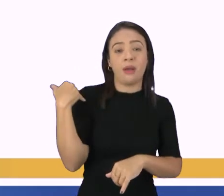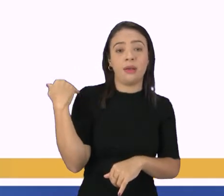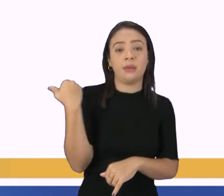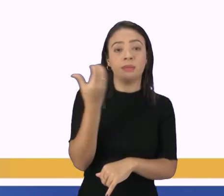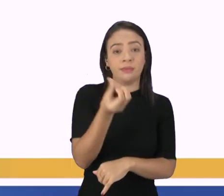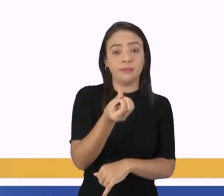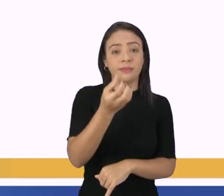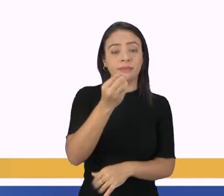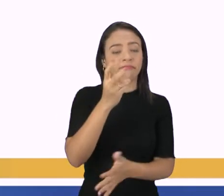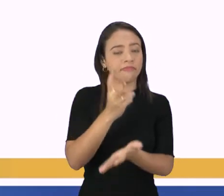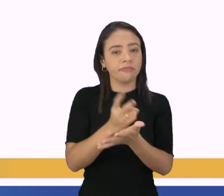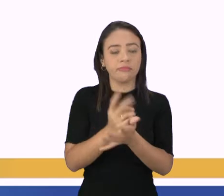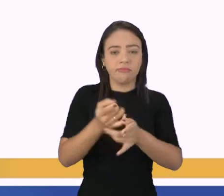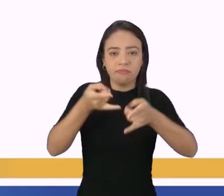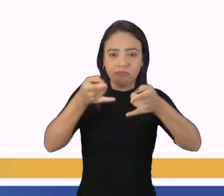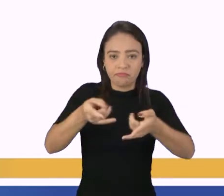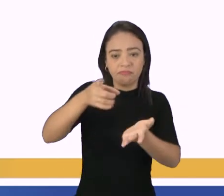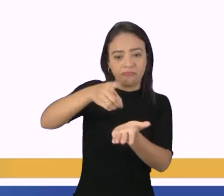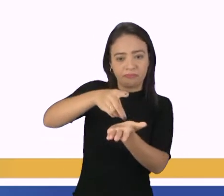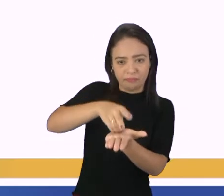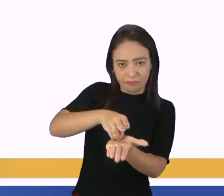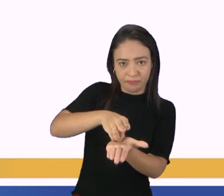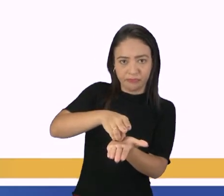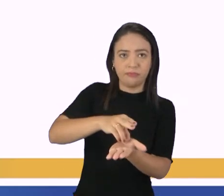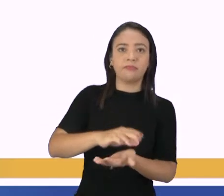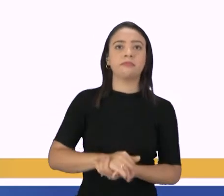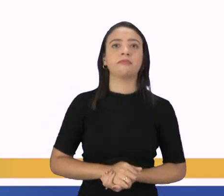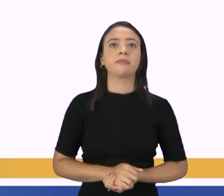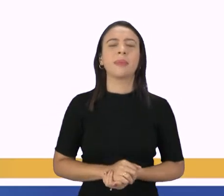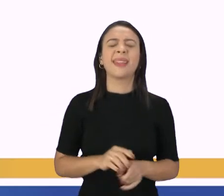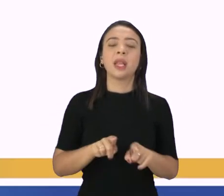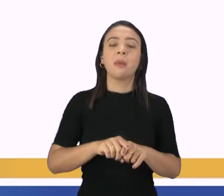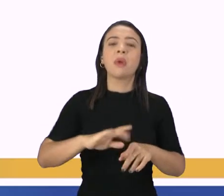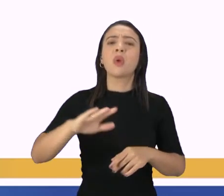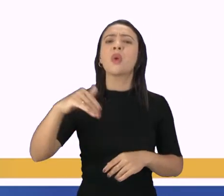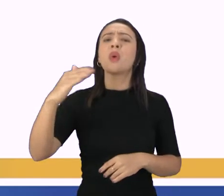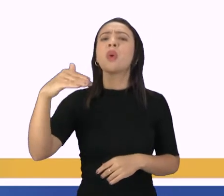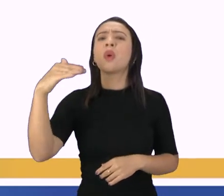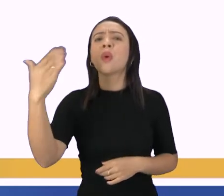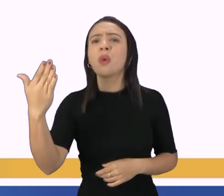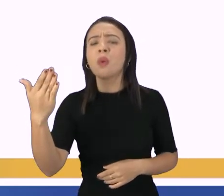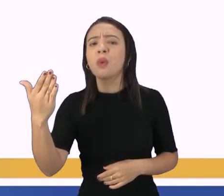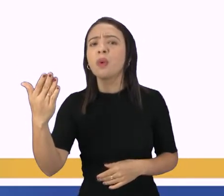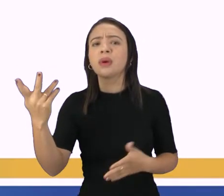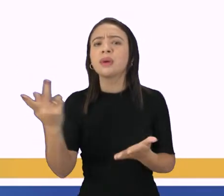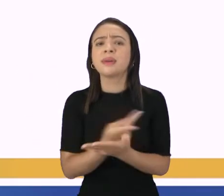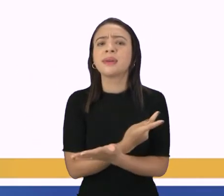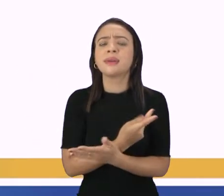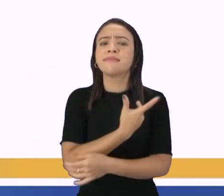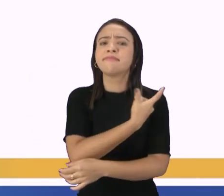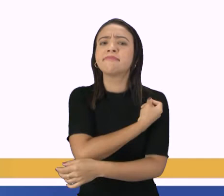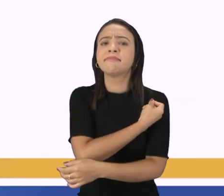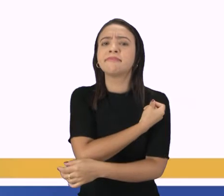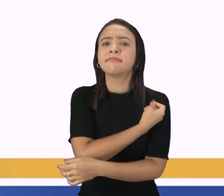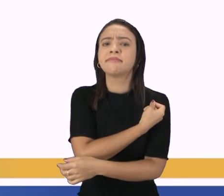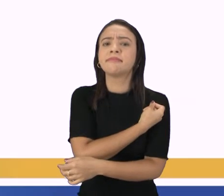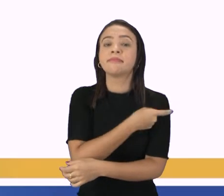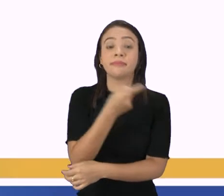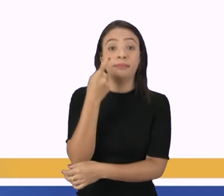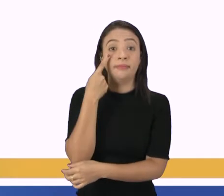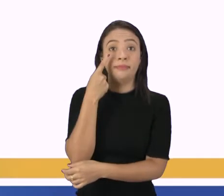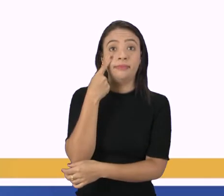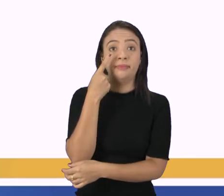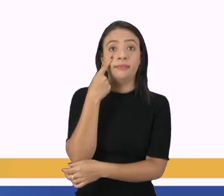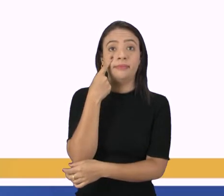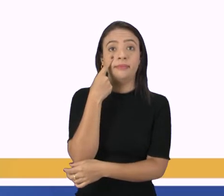anos acamados. Observe a última. Quando? Quando que acontece essa vacinação?